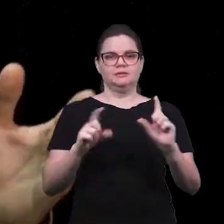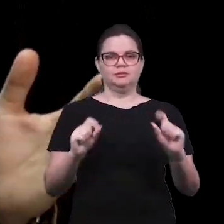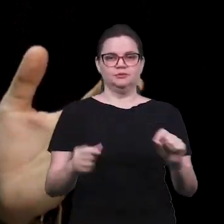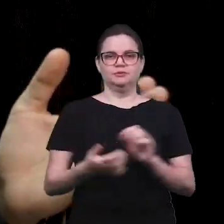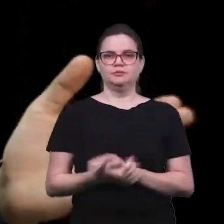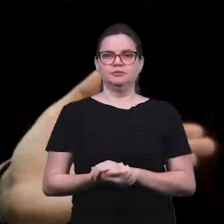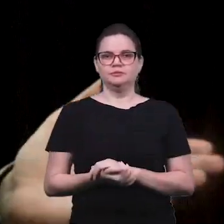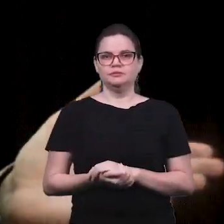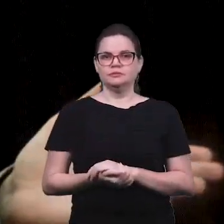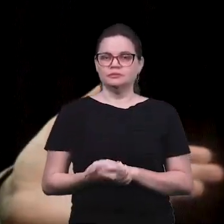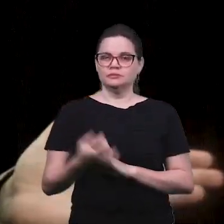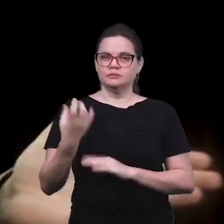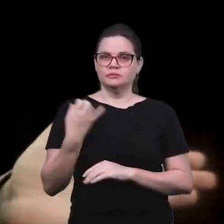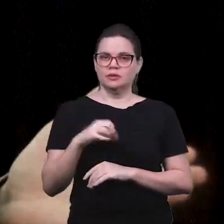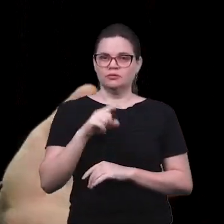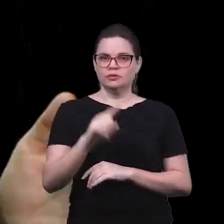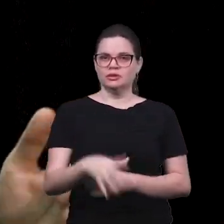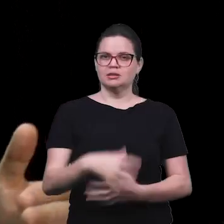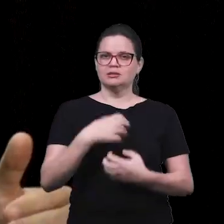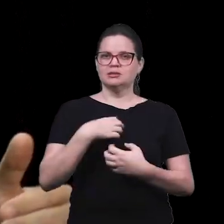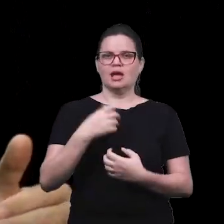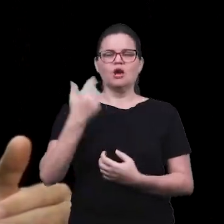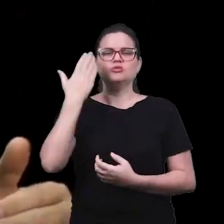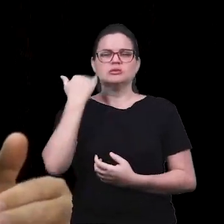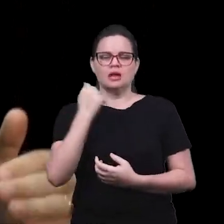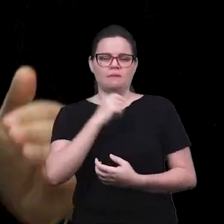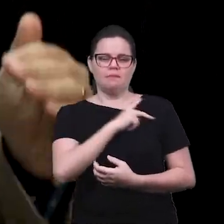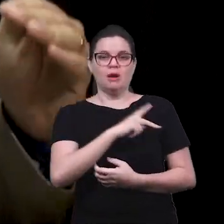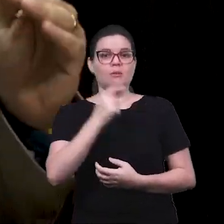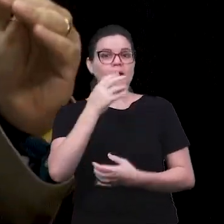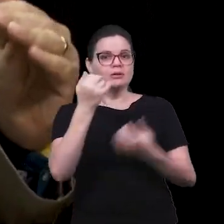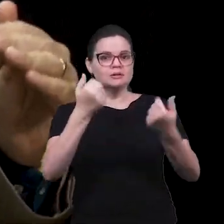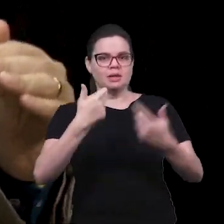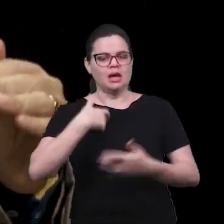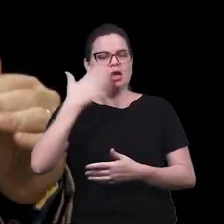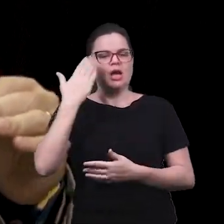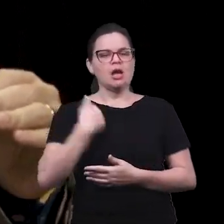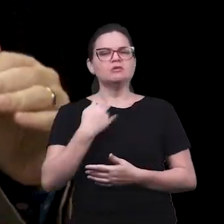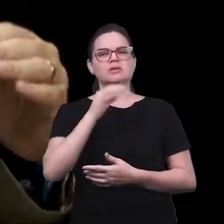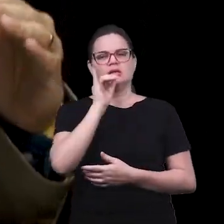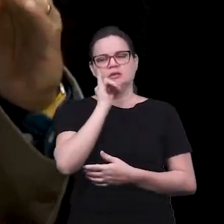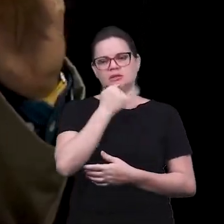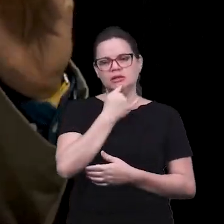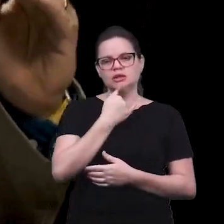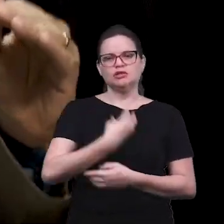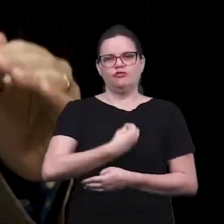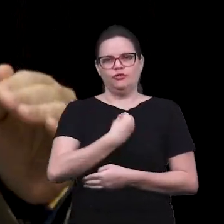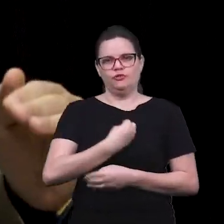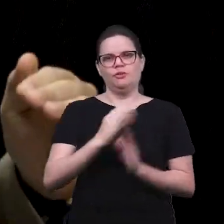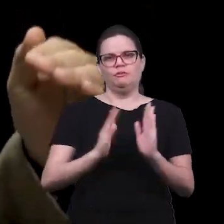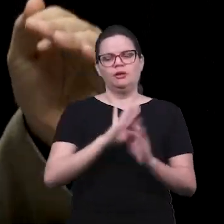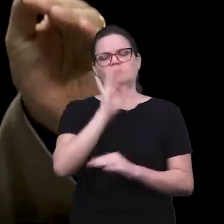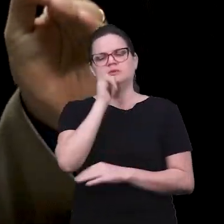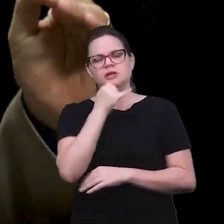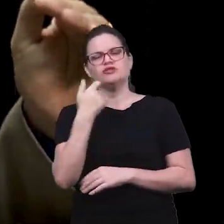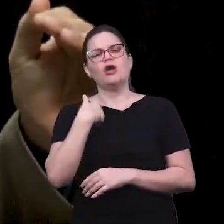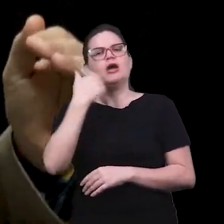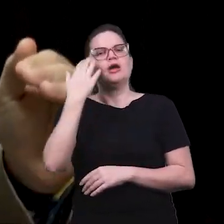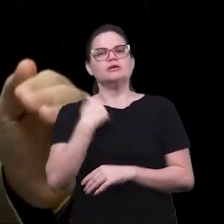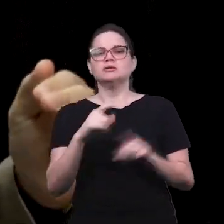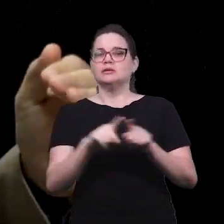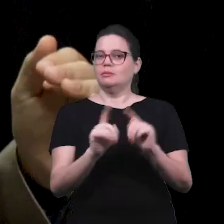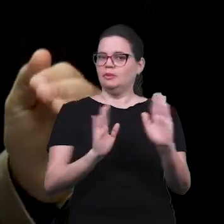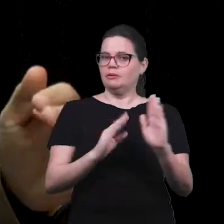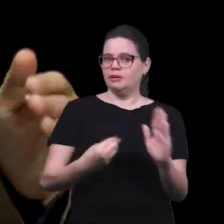você estar abatido, você estar bem. Então ele narra toda essa flutuação possível